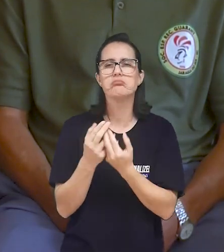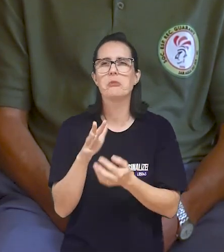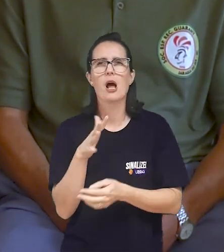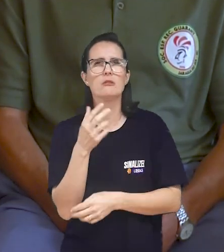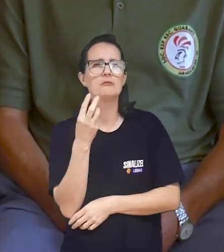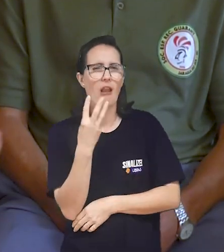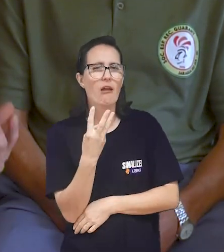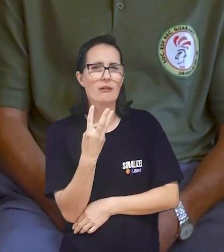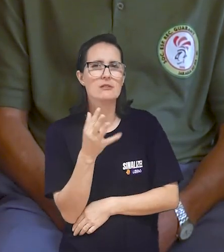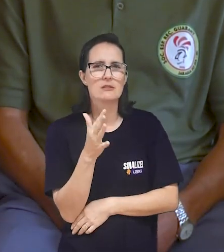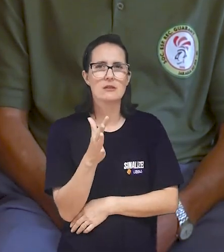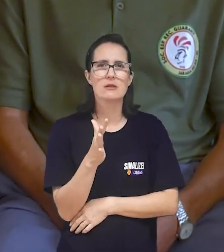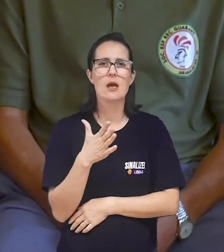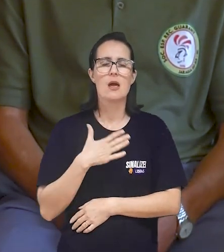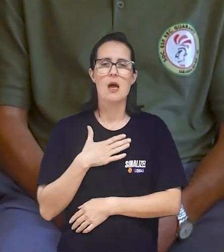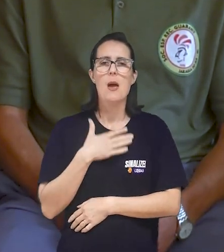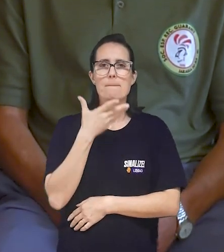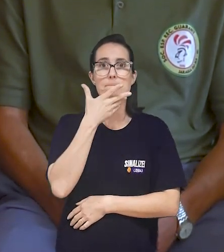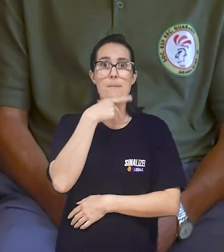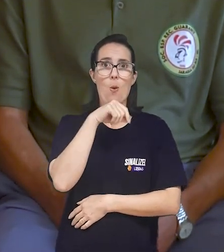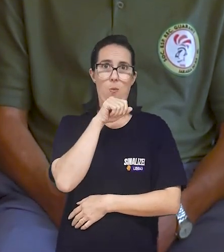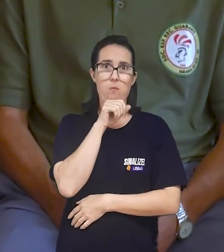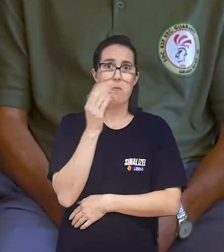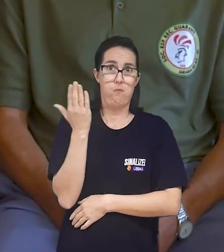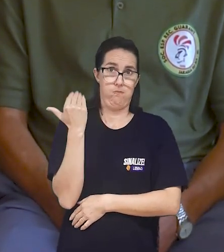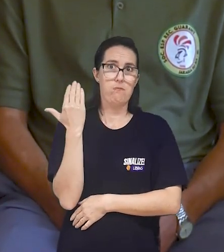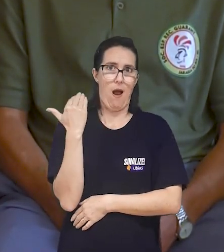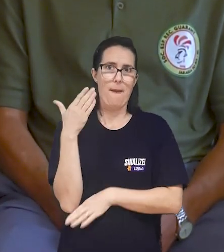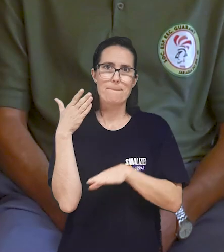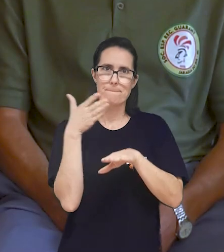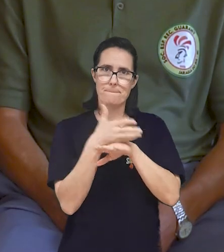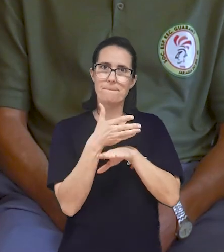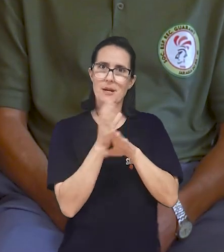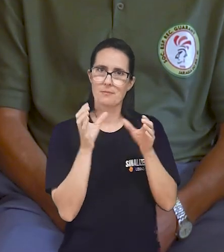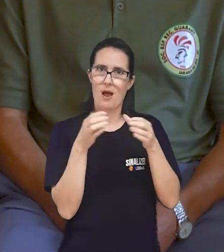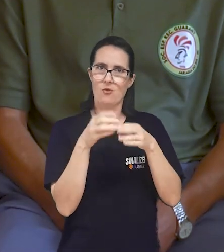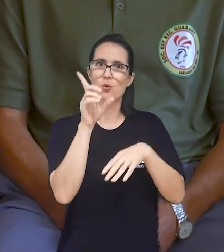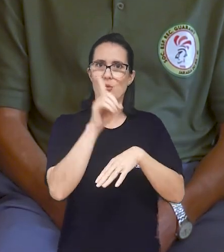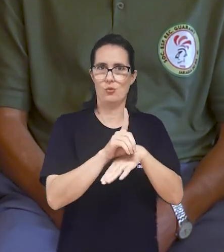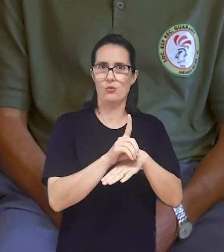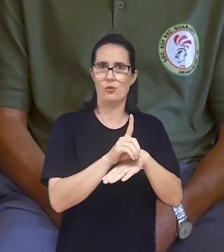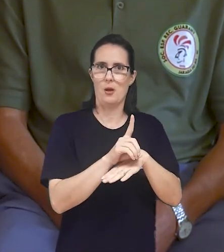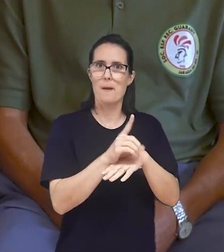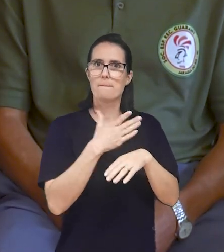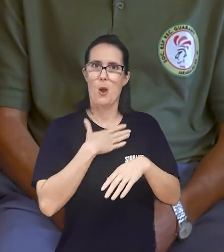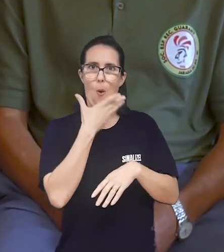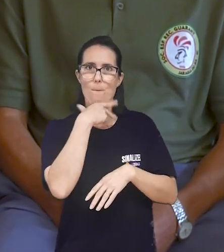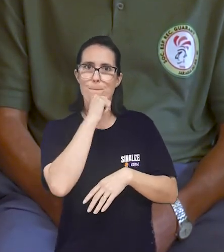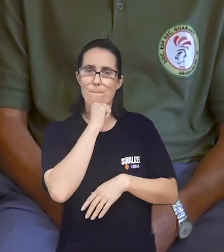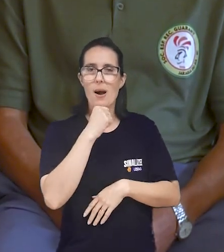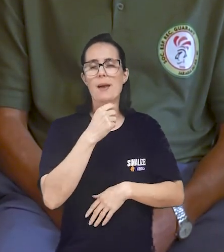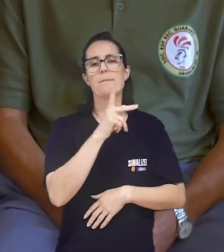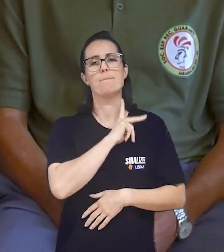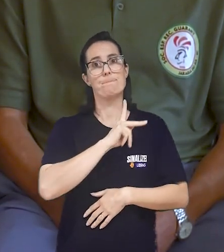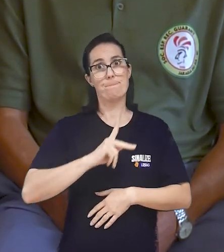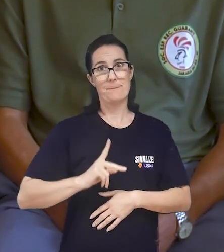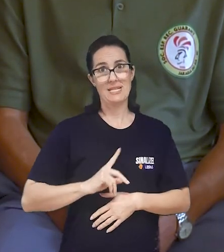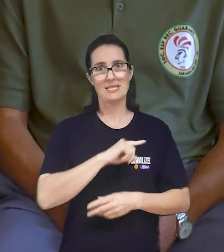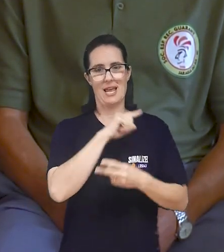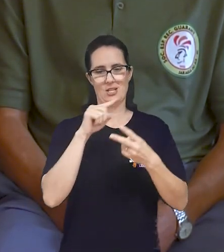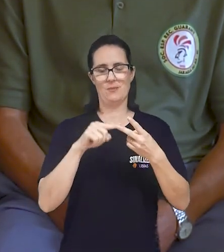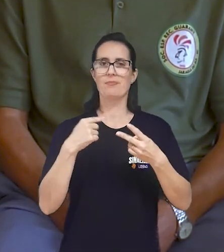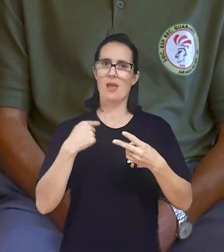reuniões, onde na época meu pai, Almiro, fazia parte da diretoria, ele assumiu de presidente e eu assumi como